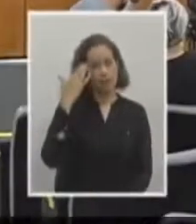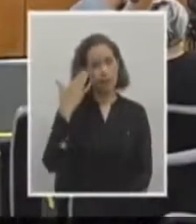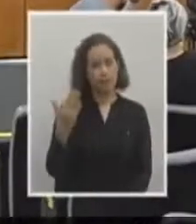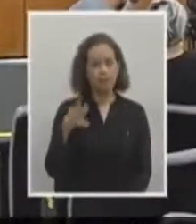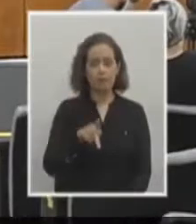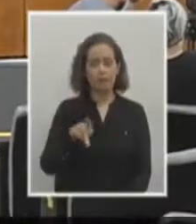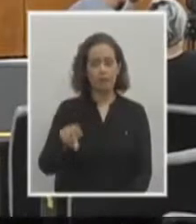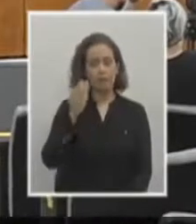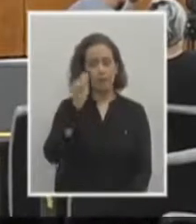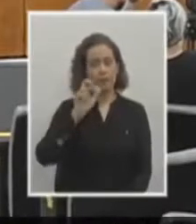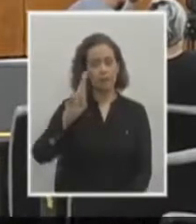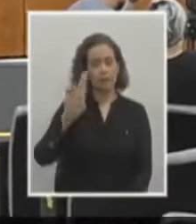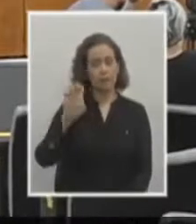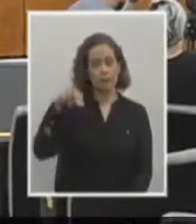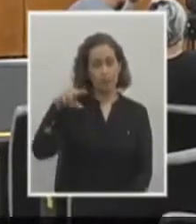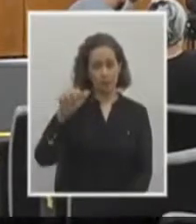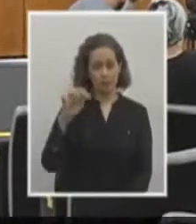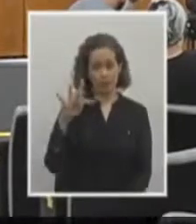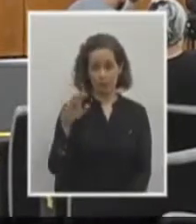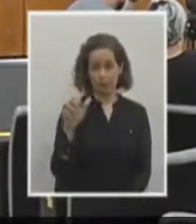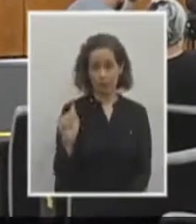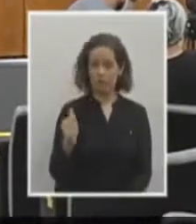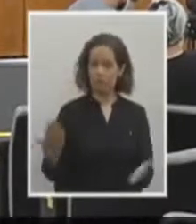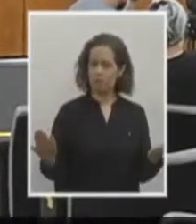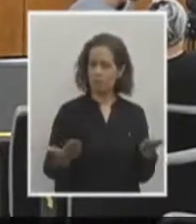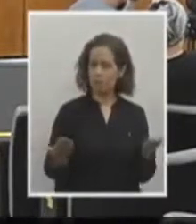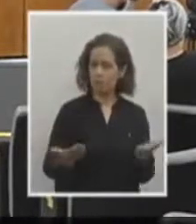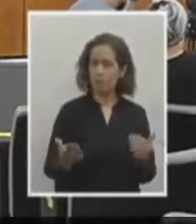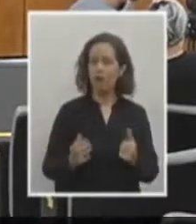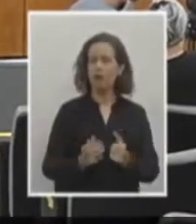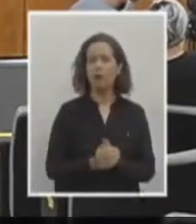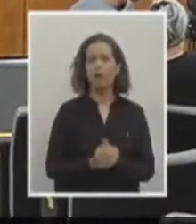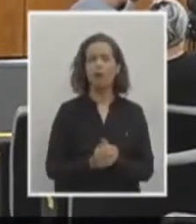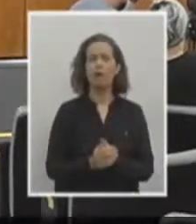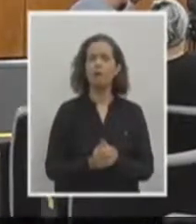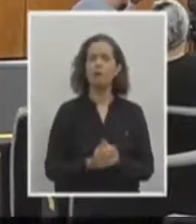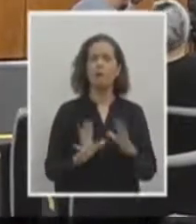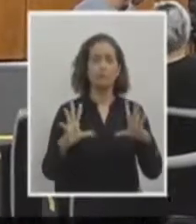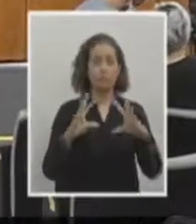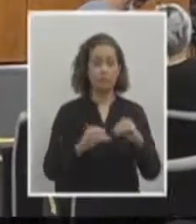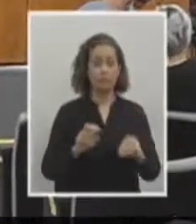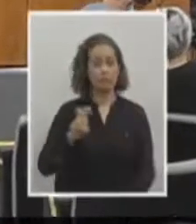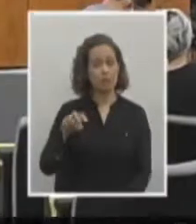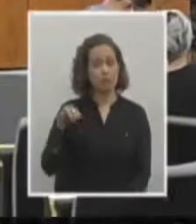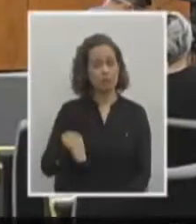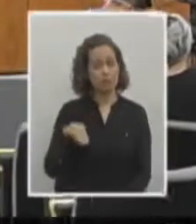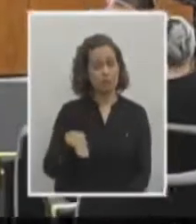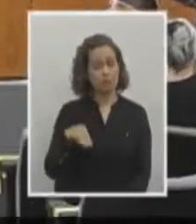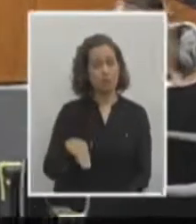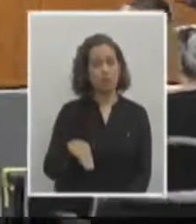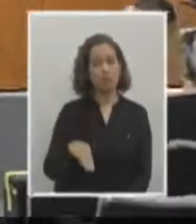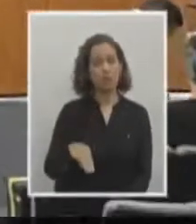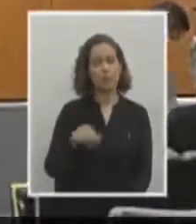professora Renata e passo aqui para suas considerações durante 5 minutos a fala para a